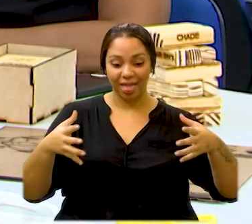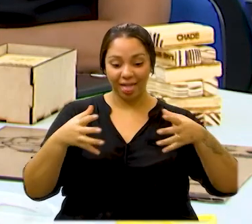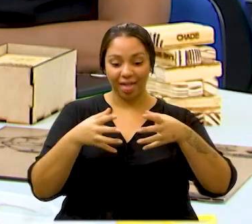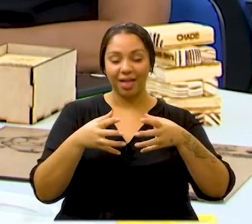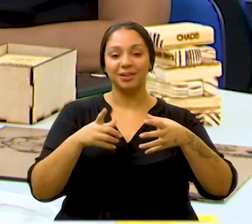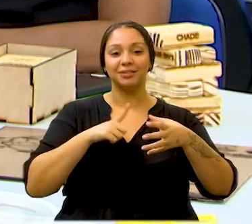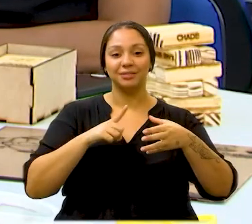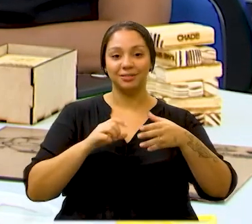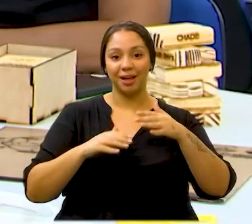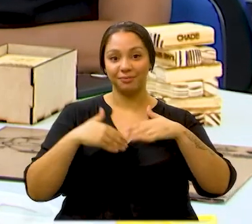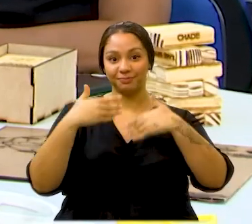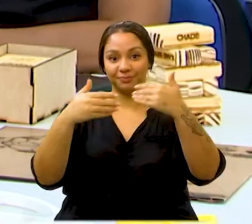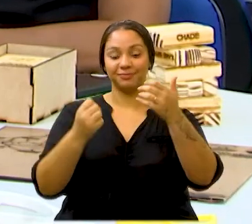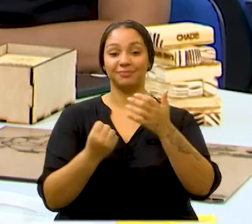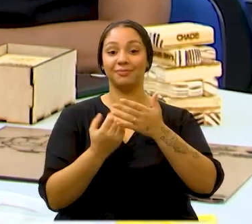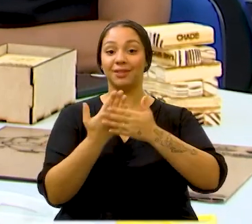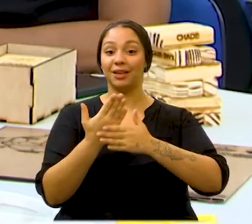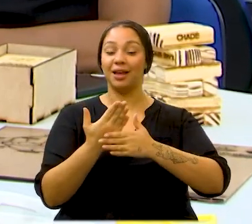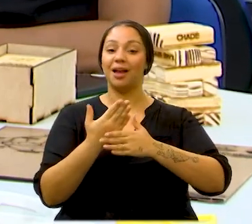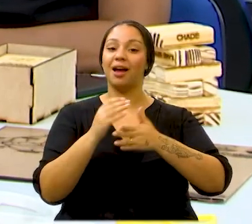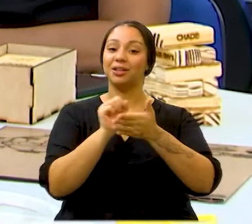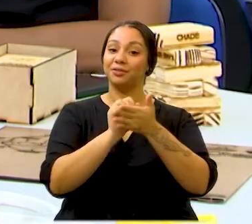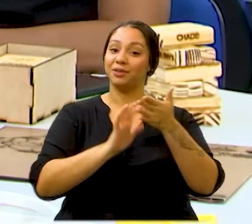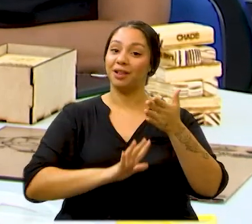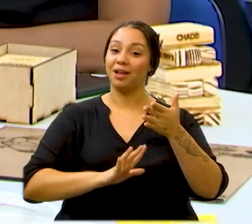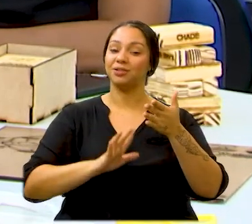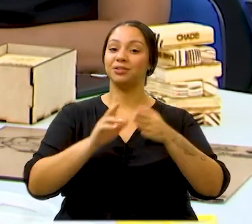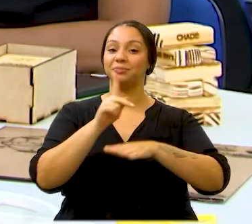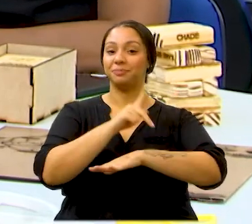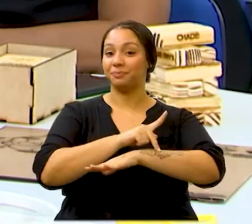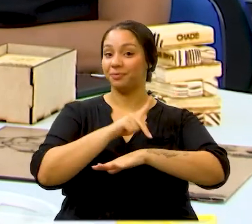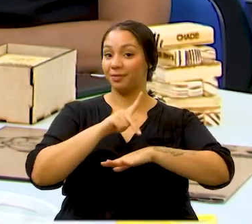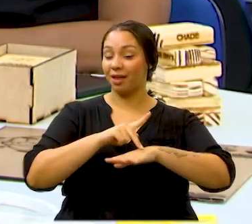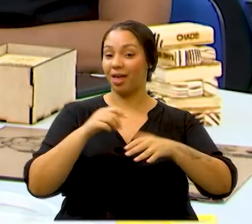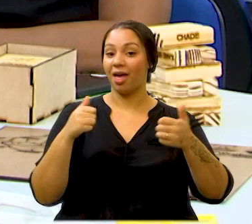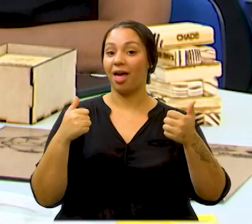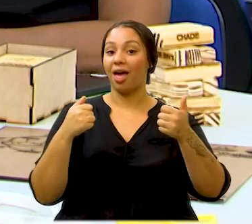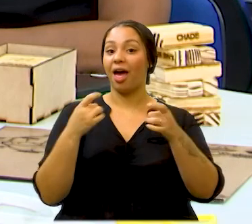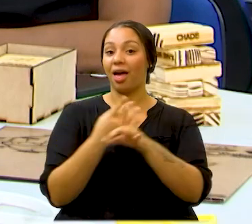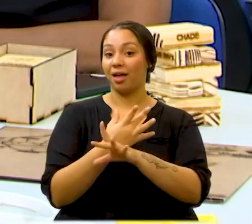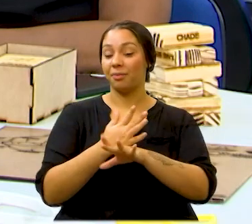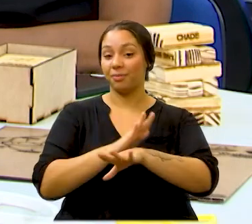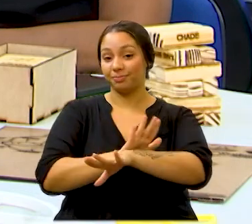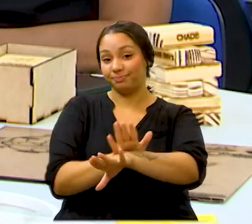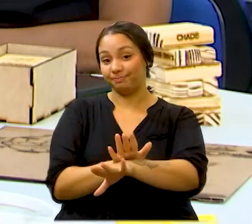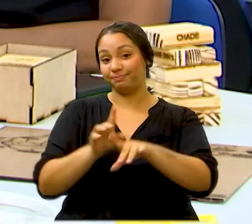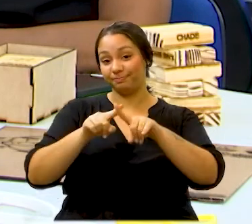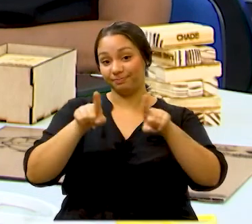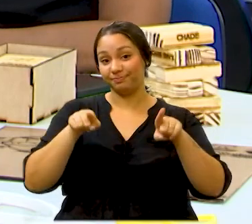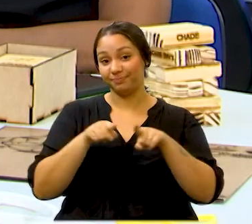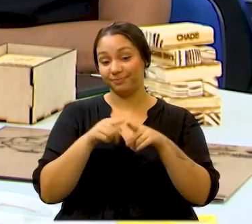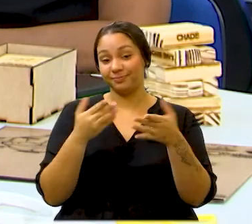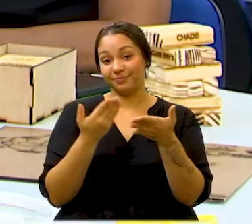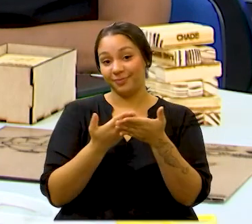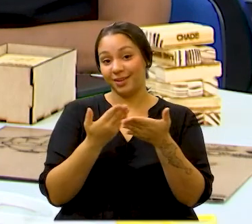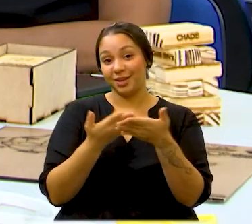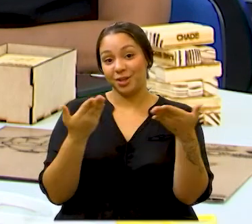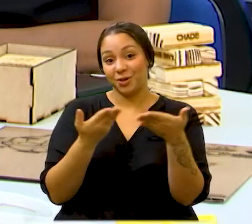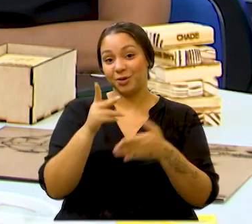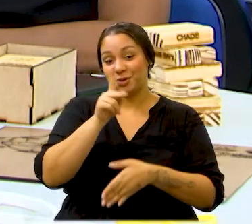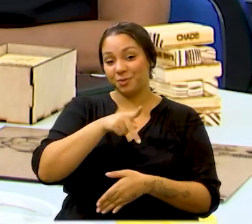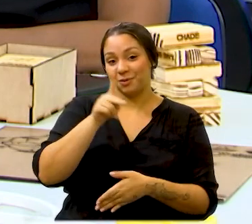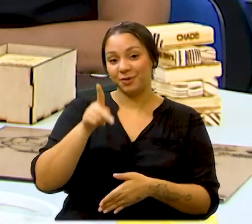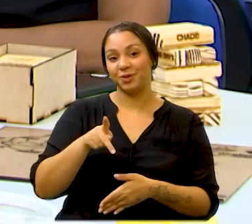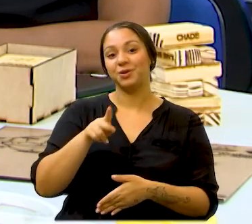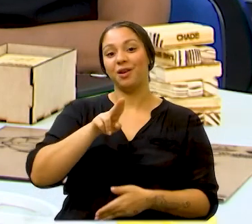estudo e construção de atividades pedagógicas de combate ao racismo nas salas de aula. Por isso, eu estou aqui com a